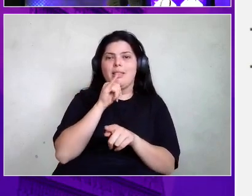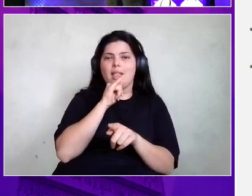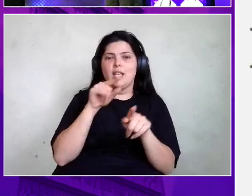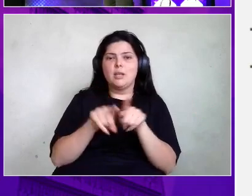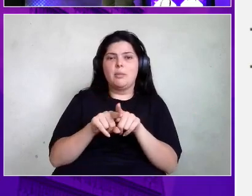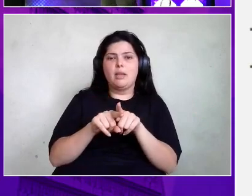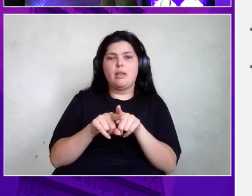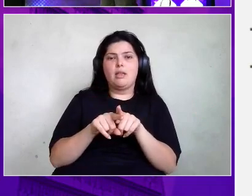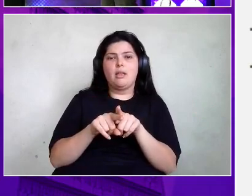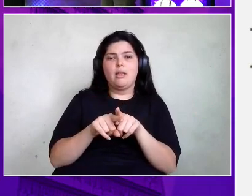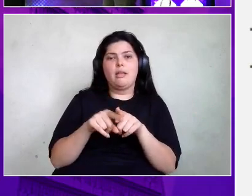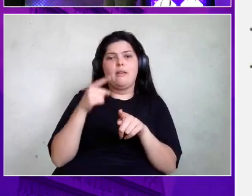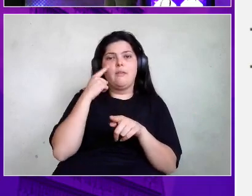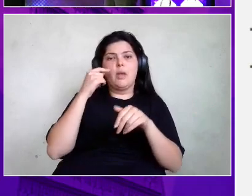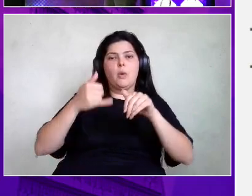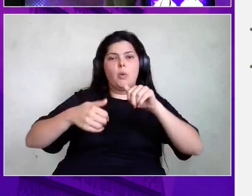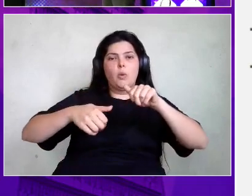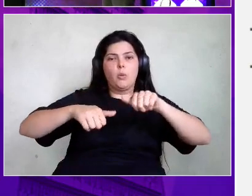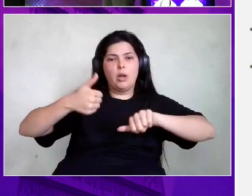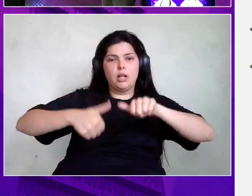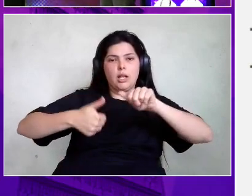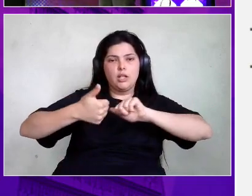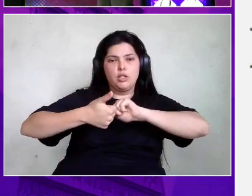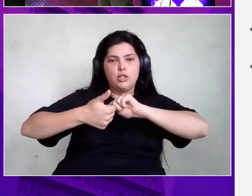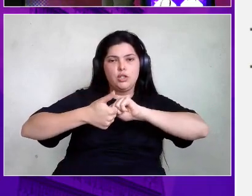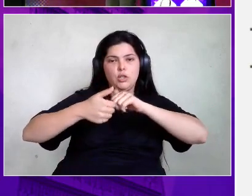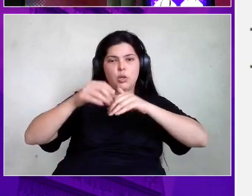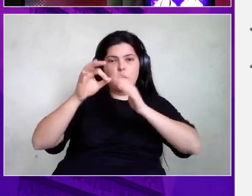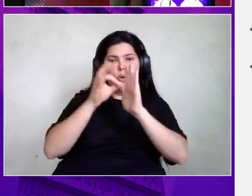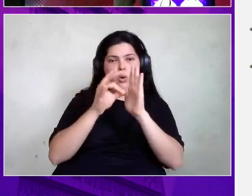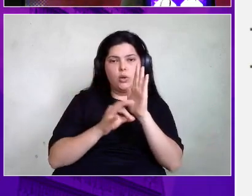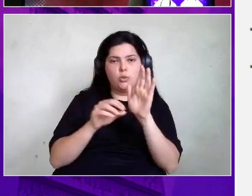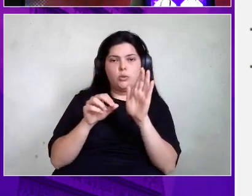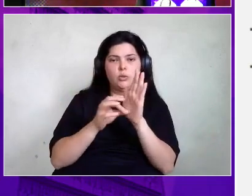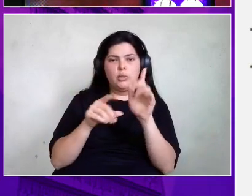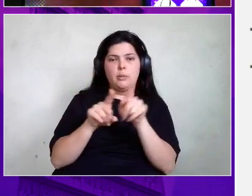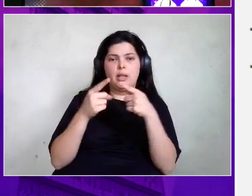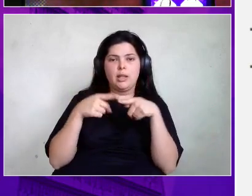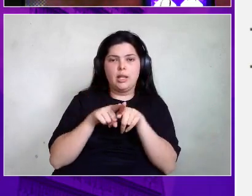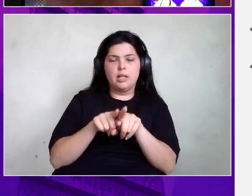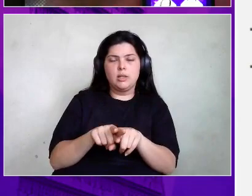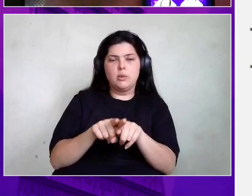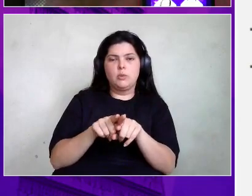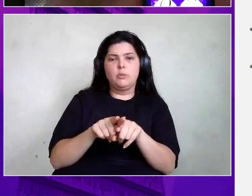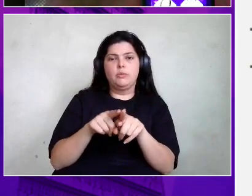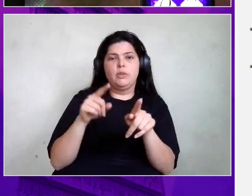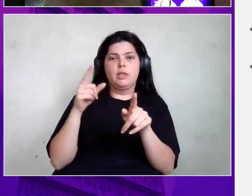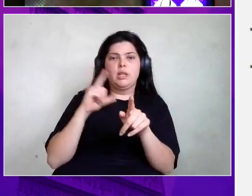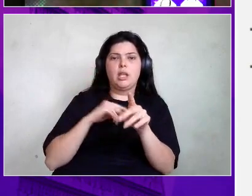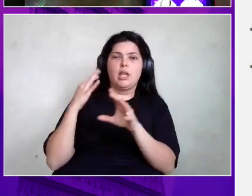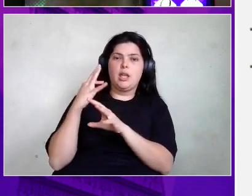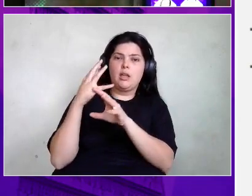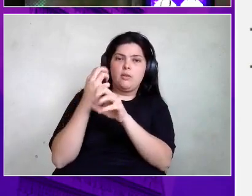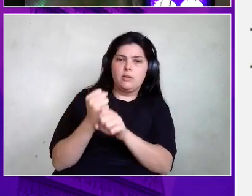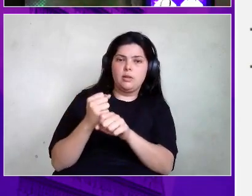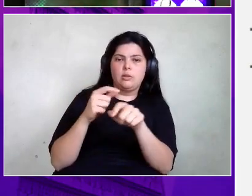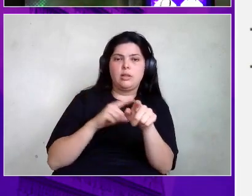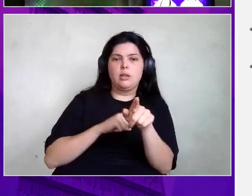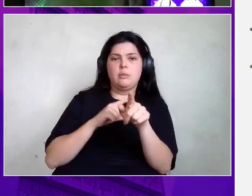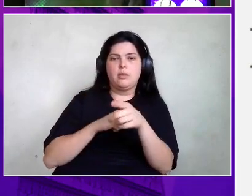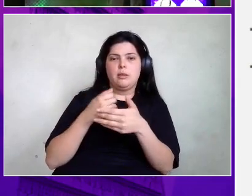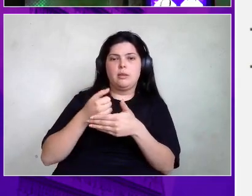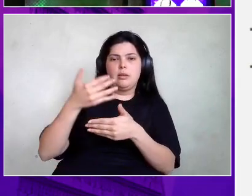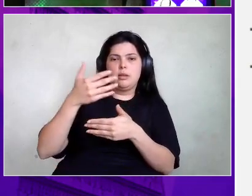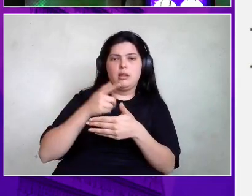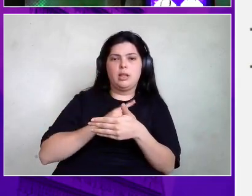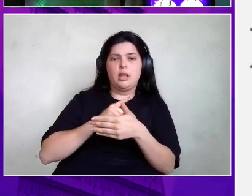verificação de qualidade do código. Na parte de integração contínua, eu vou ter ali um processo, eu vou ter uma etapa de revisão do código, eu vou ter o merge, eu vou ter a